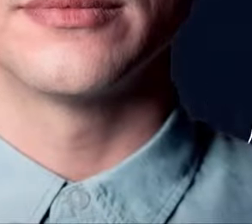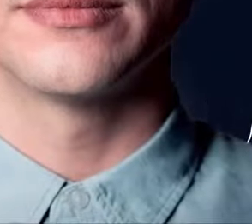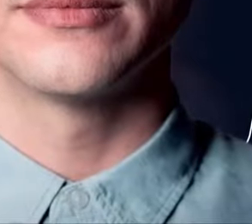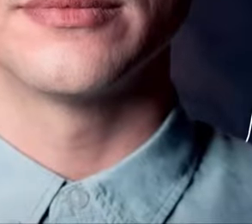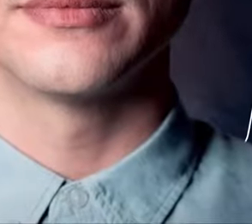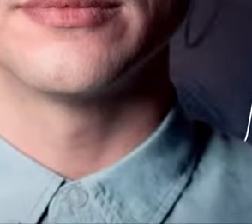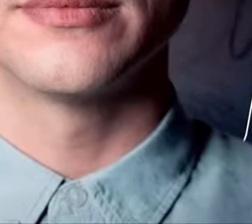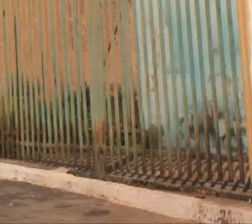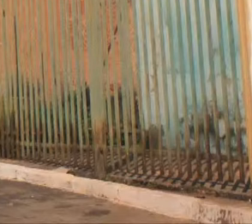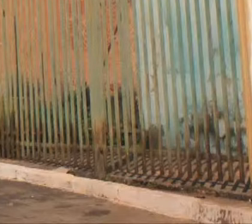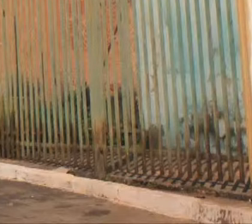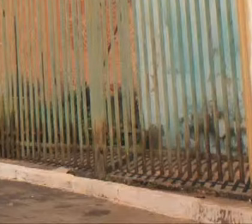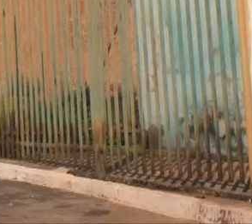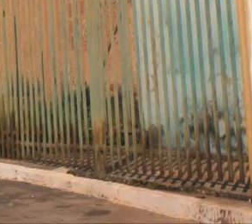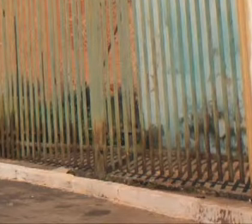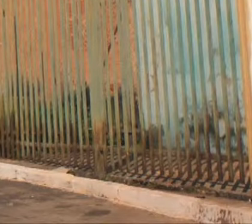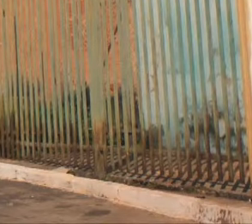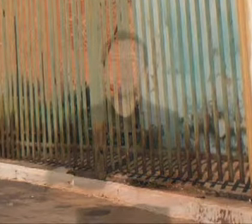da noite.